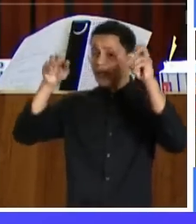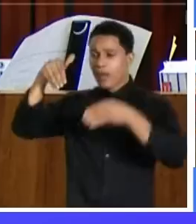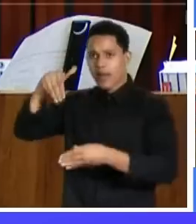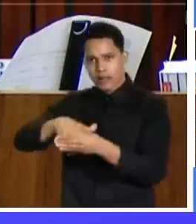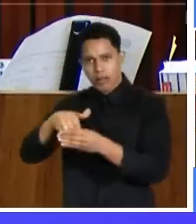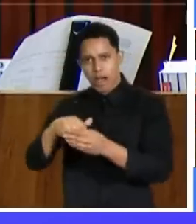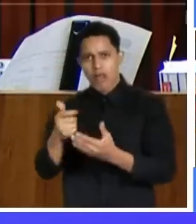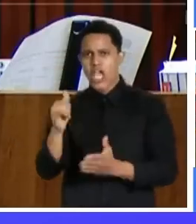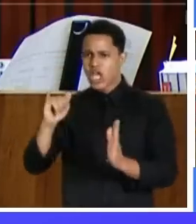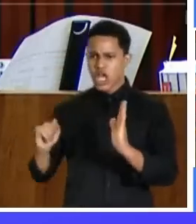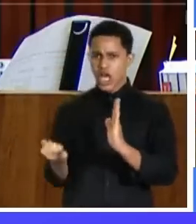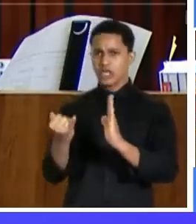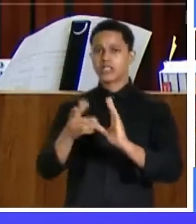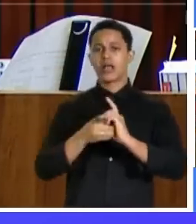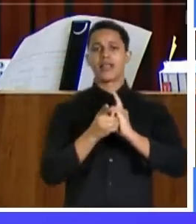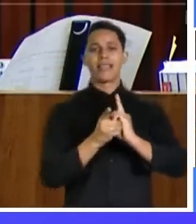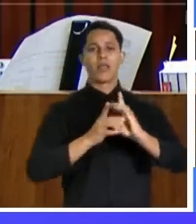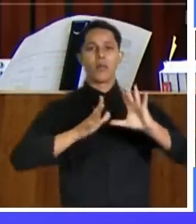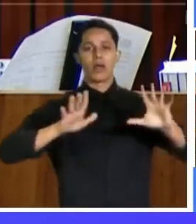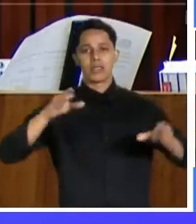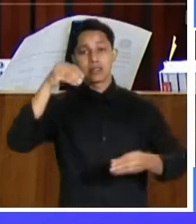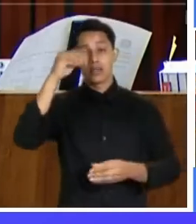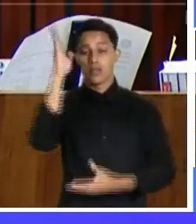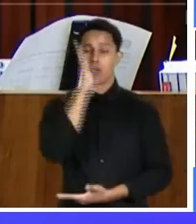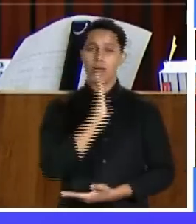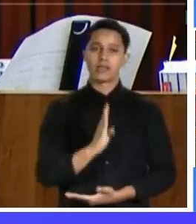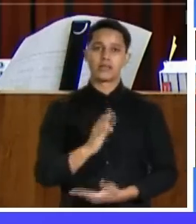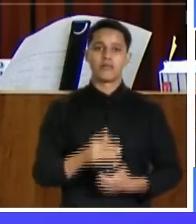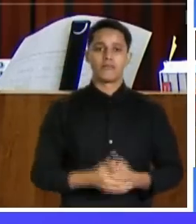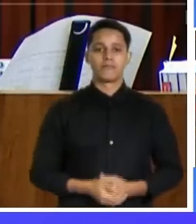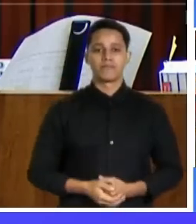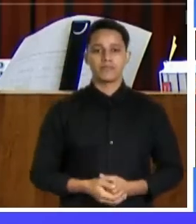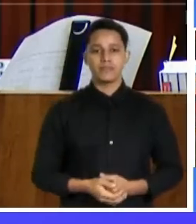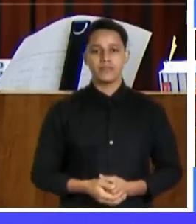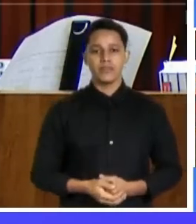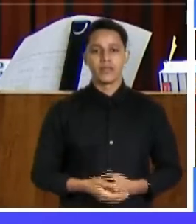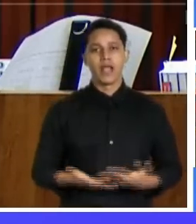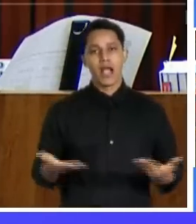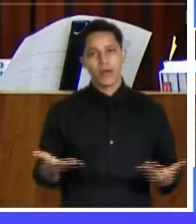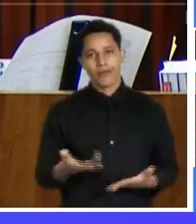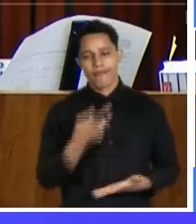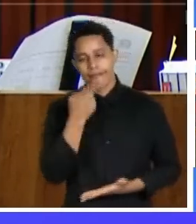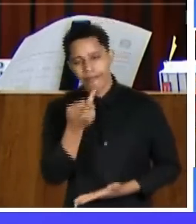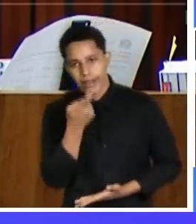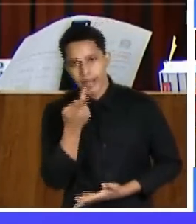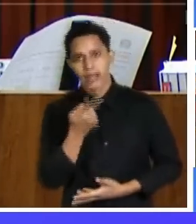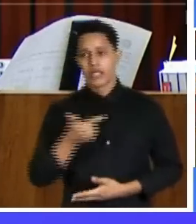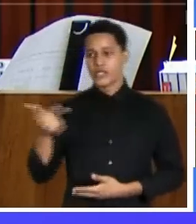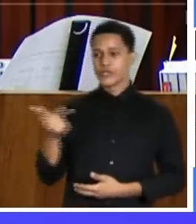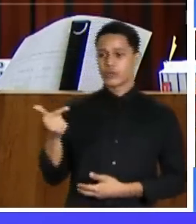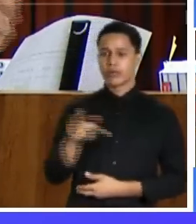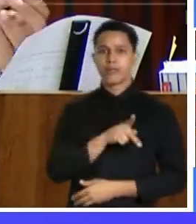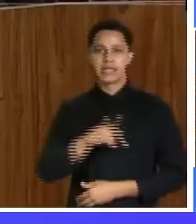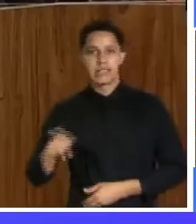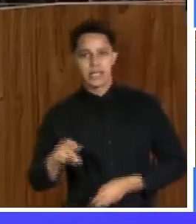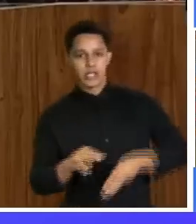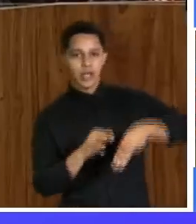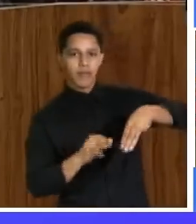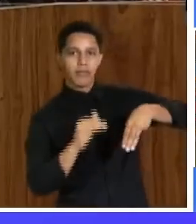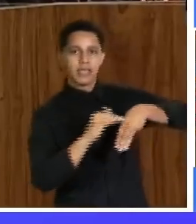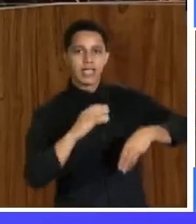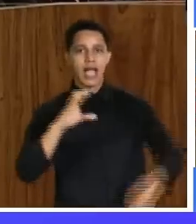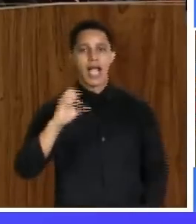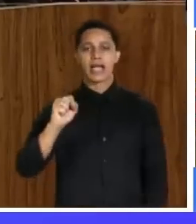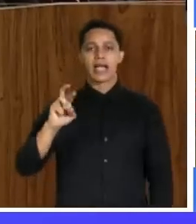com a caligrafia do próprio bolsonaro no pressuposto de que o tribunal está calibrando a